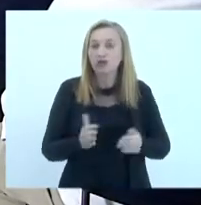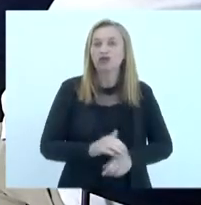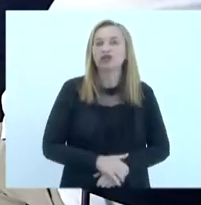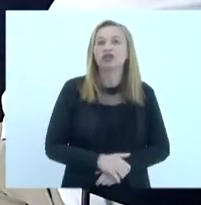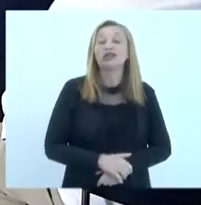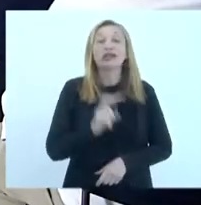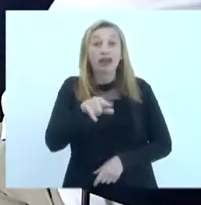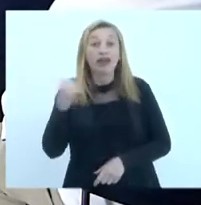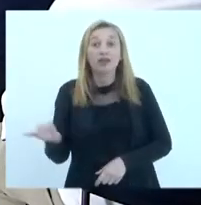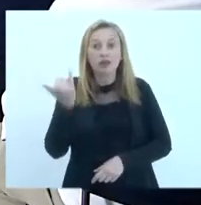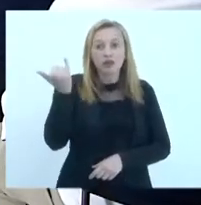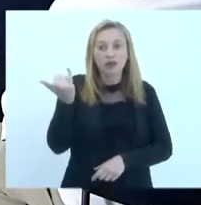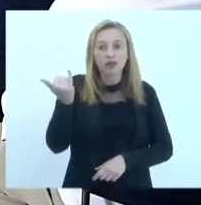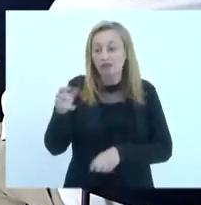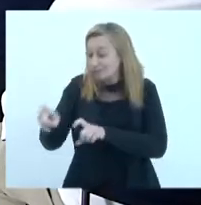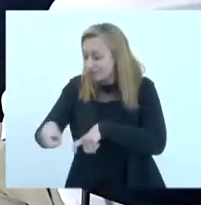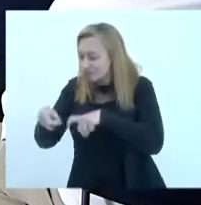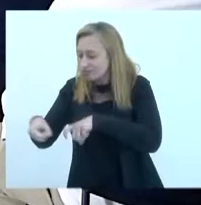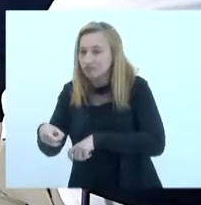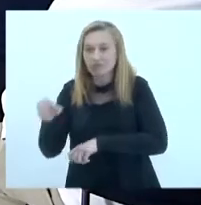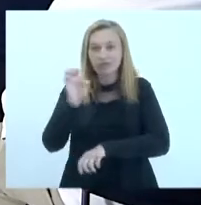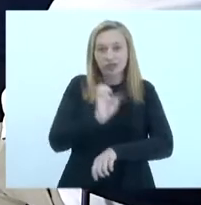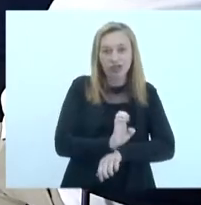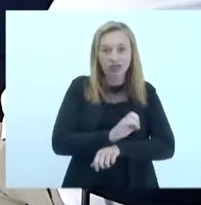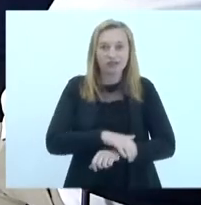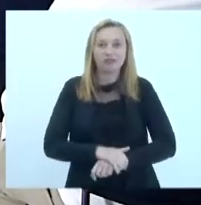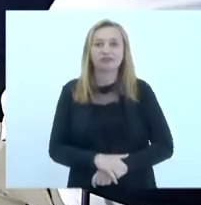de suma importância para o interior do Estado.